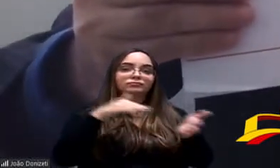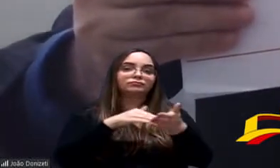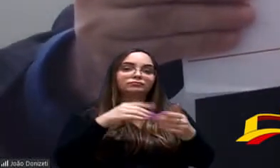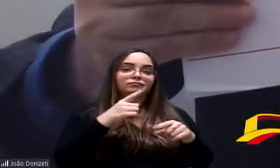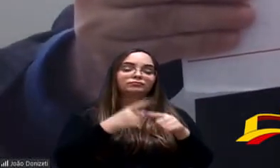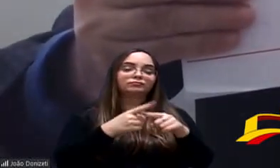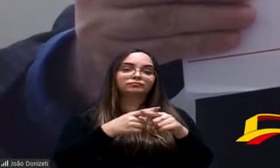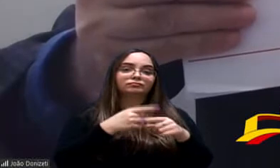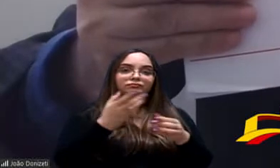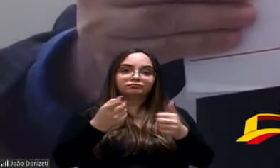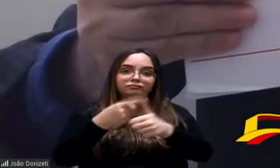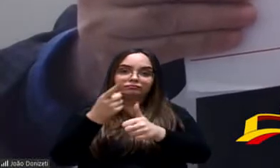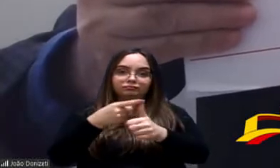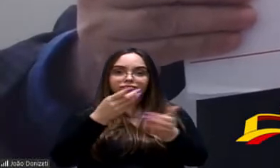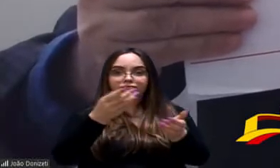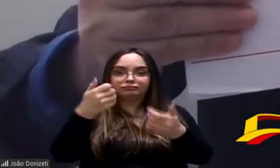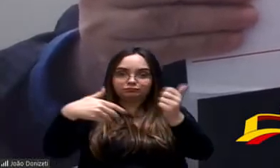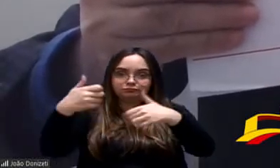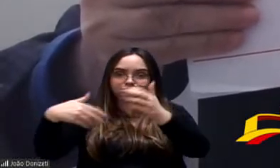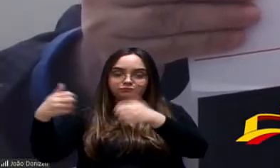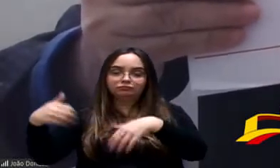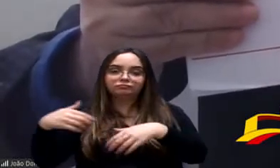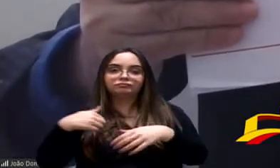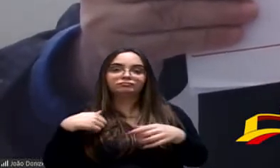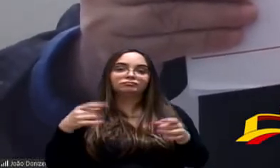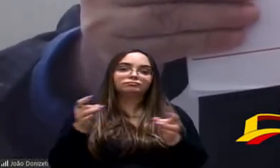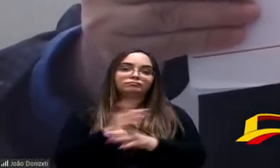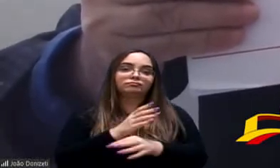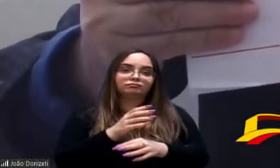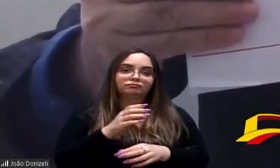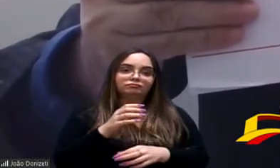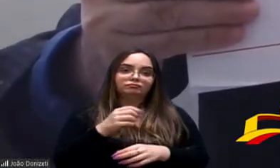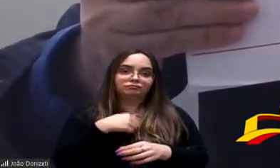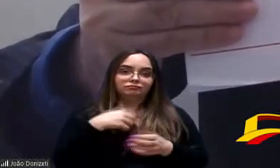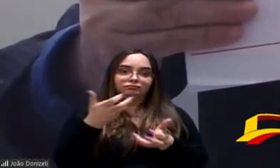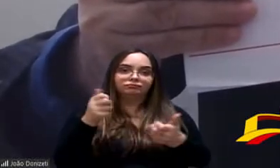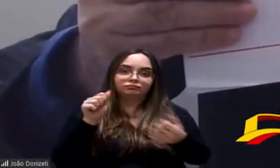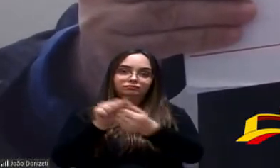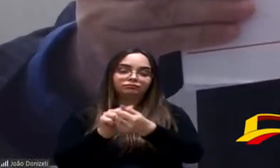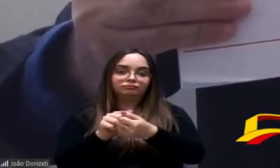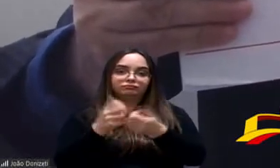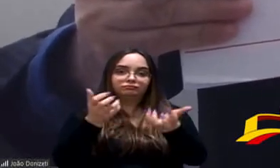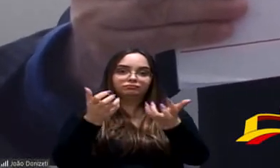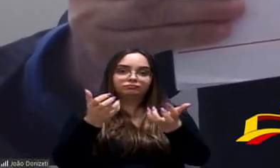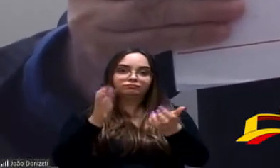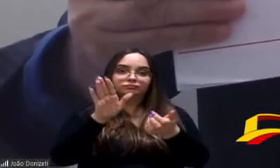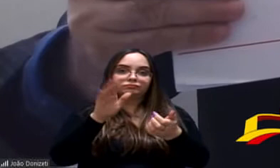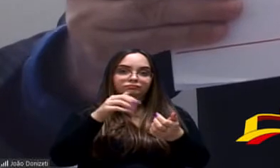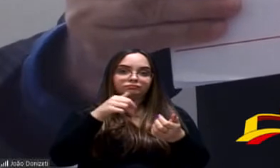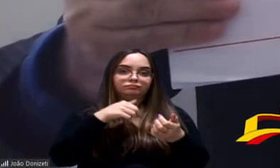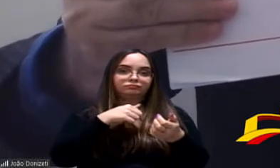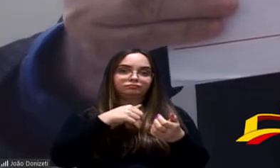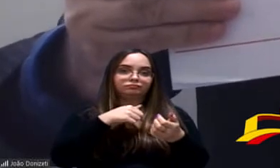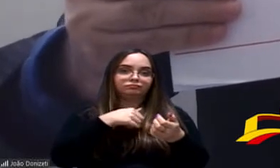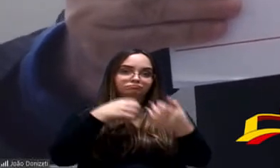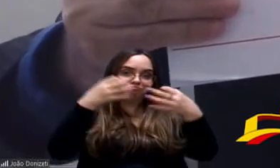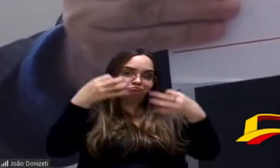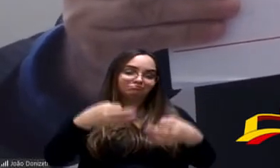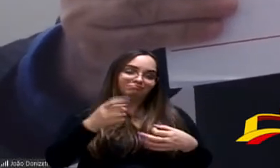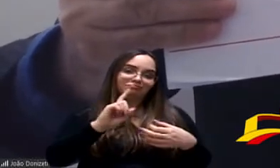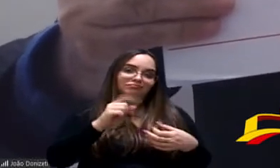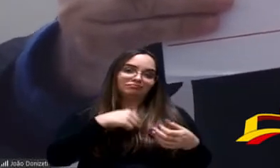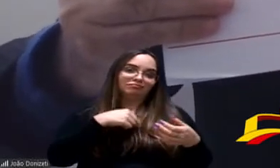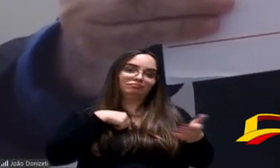quero ouvir os demais vereadores e quero subscrever o requerimento de Vossa Excelência. Quero participar disso daí, sim. Mas, por uma questão de justiça,